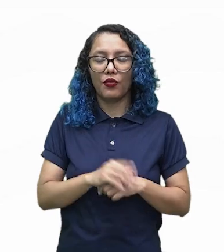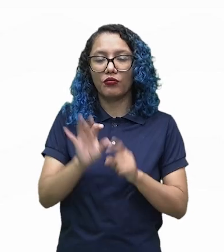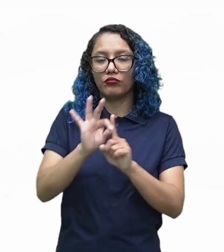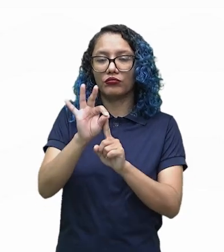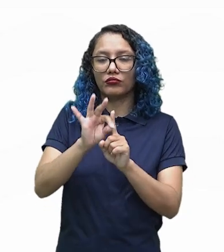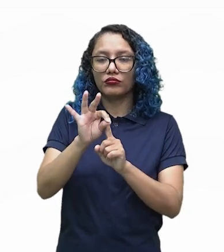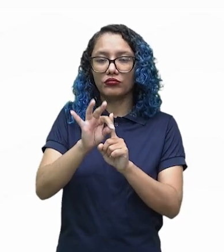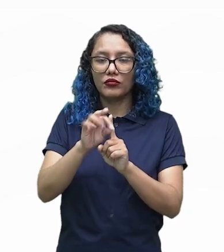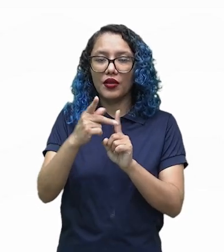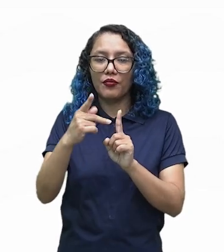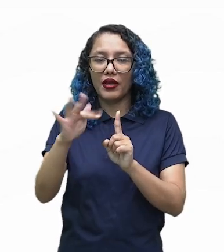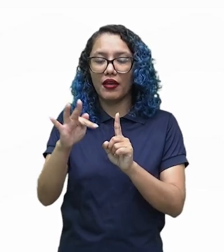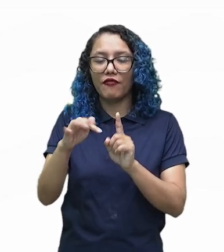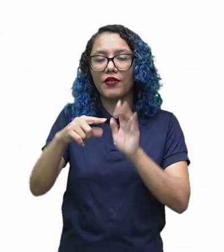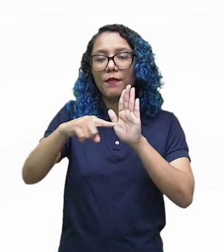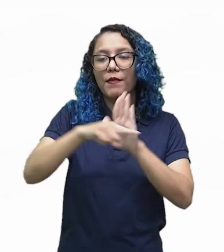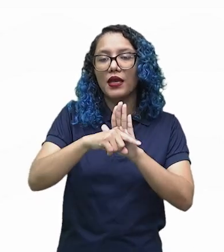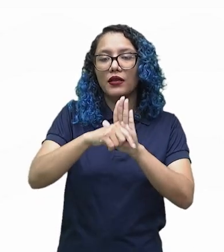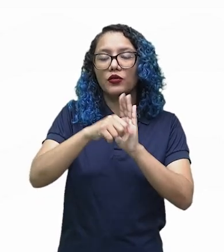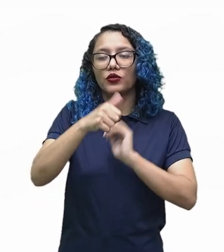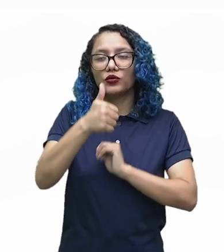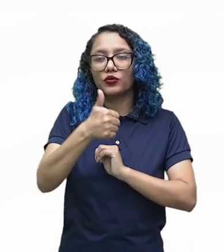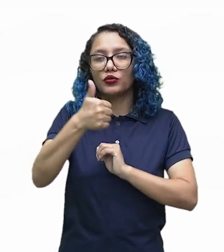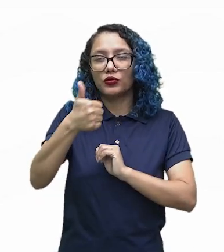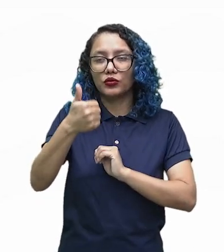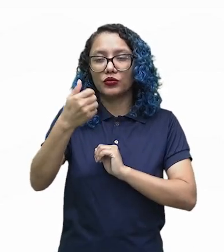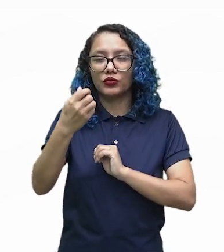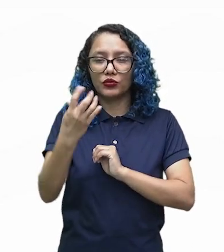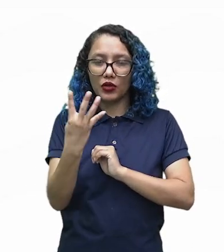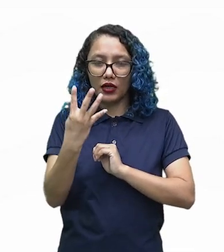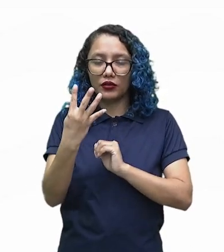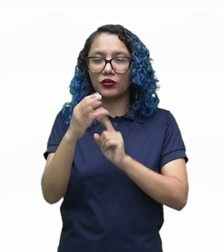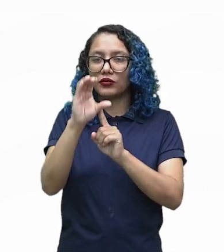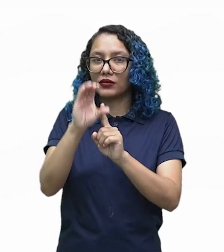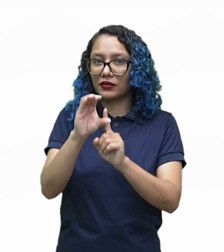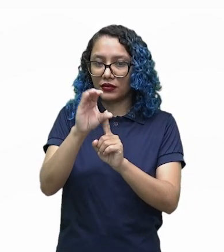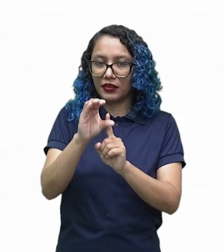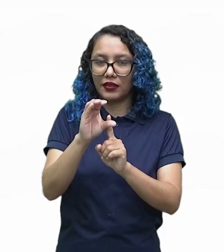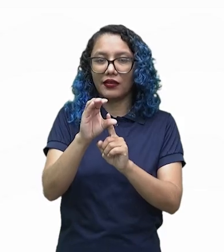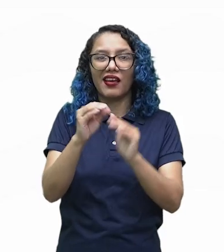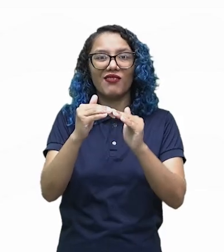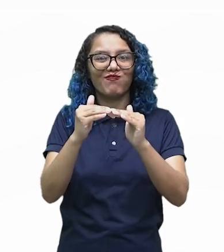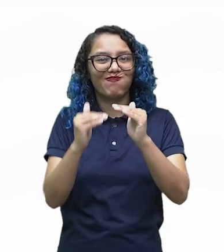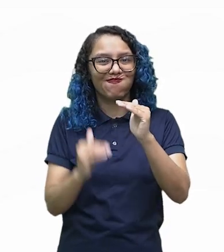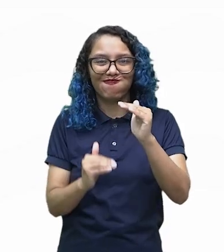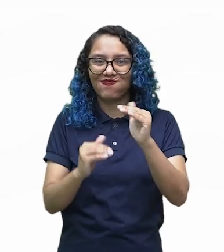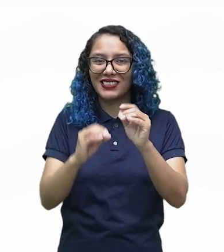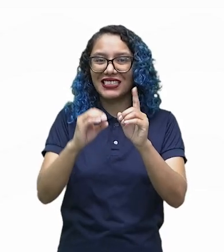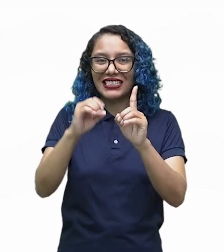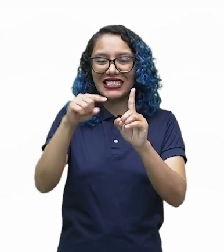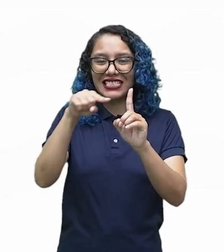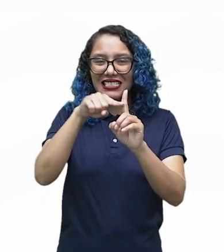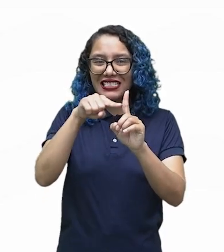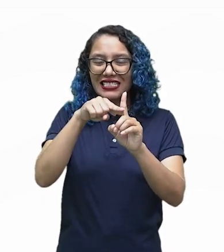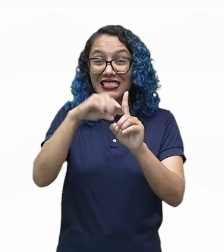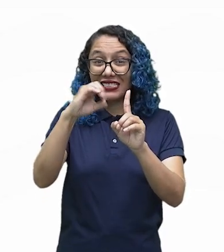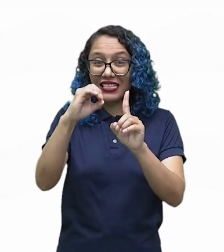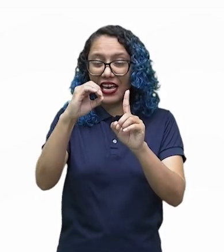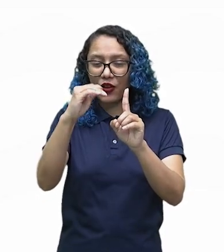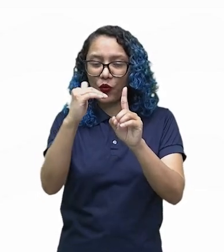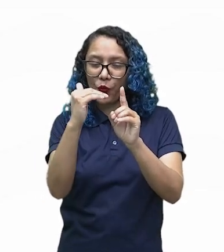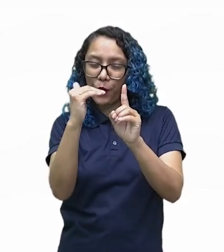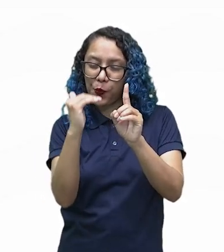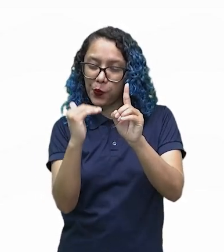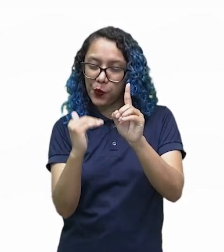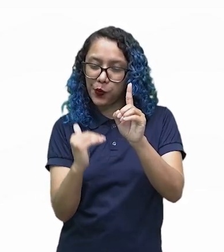de menos 114 graus, tá? Então, percebam que é muito abaixo de 0, né? Então, dificilmente a